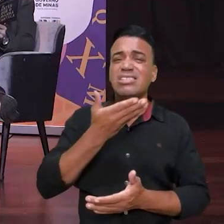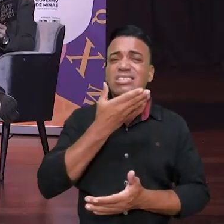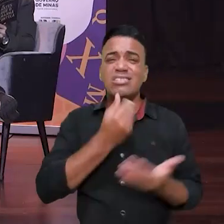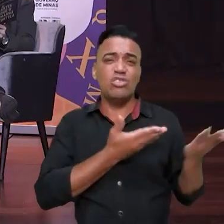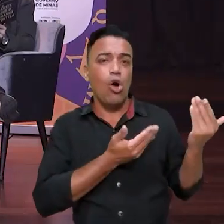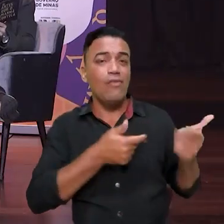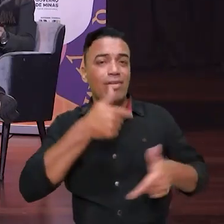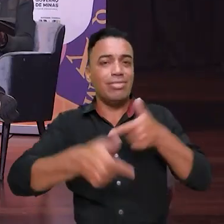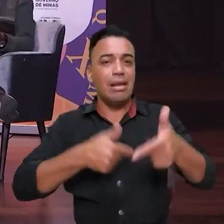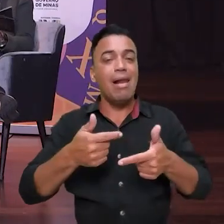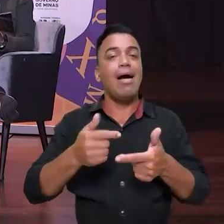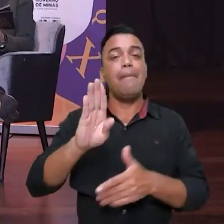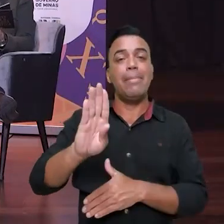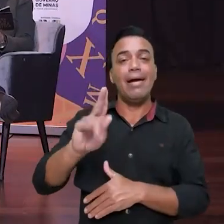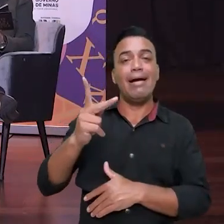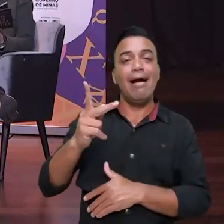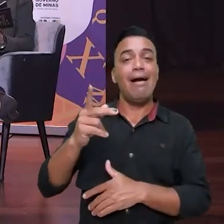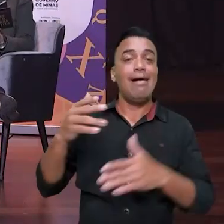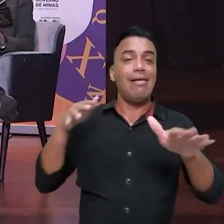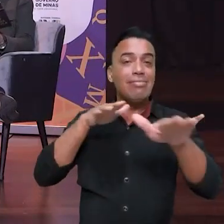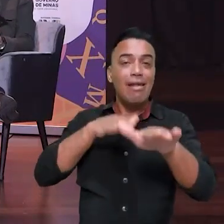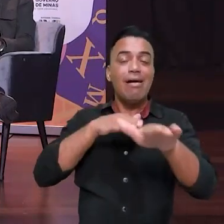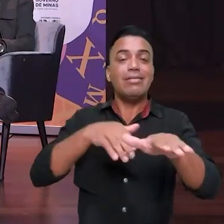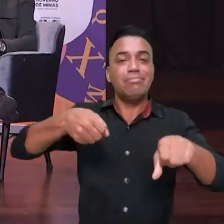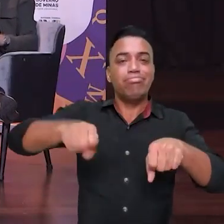deveriam trabalhar na BH Trans tocando lambreta.